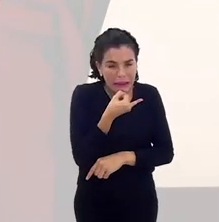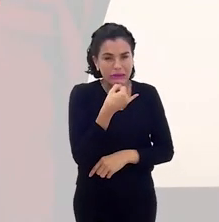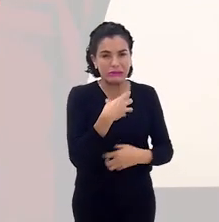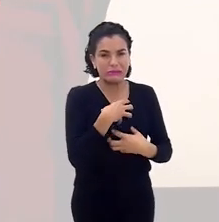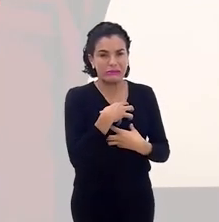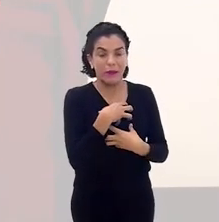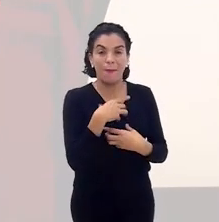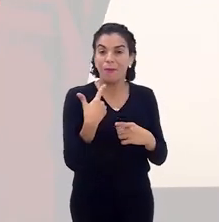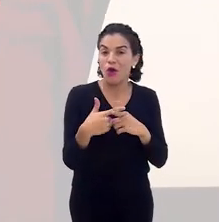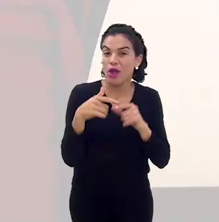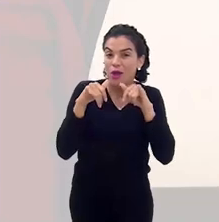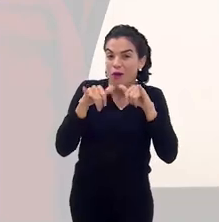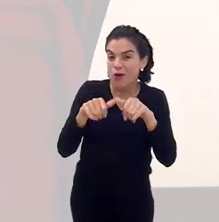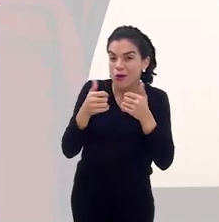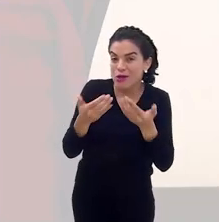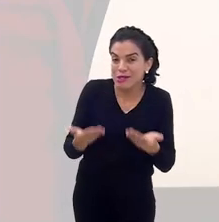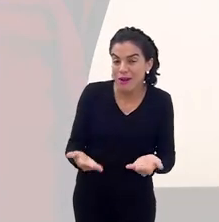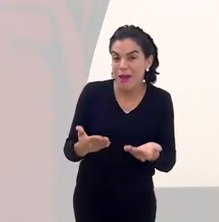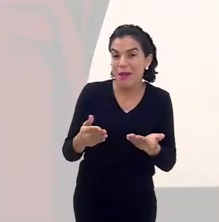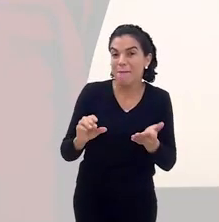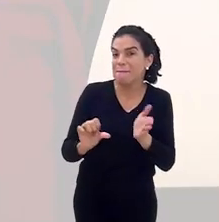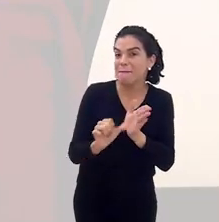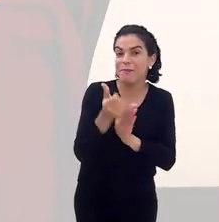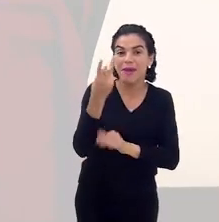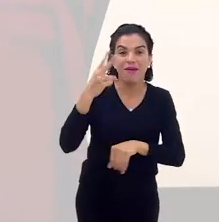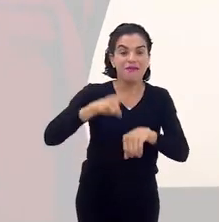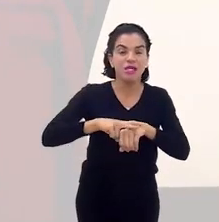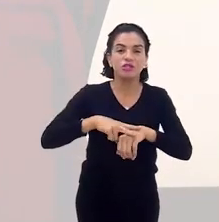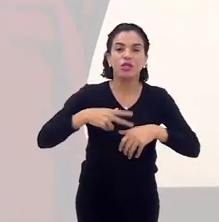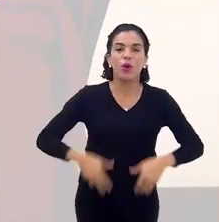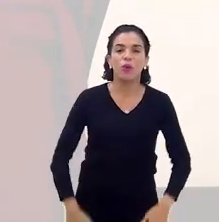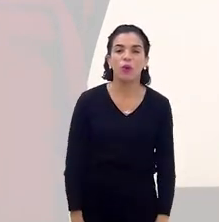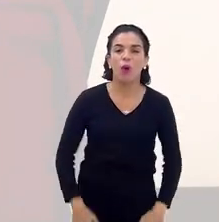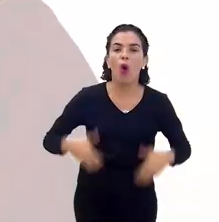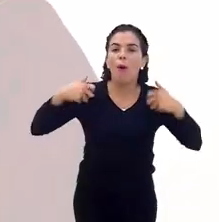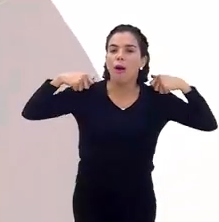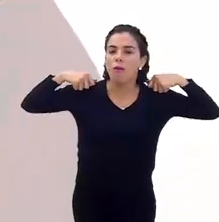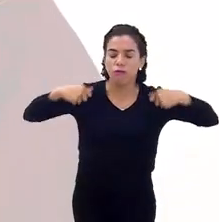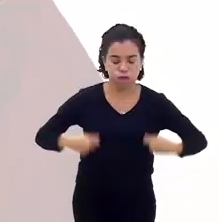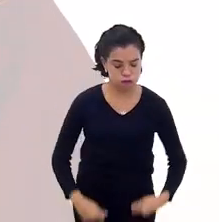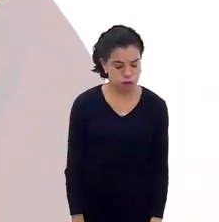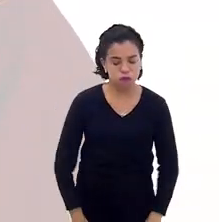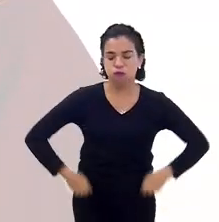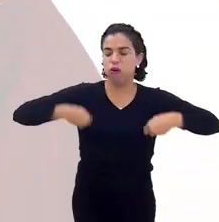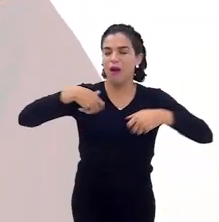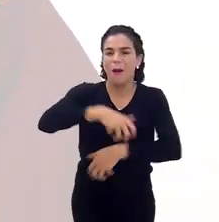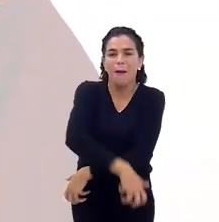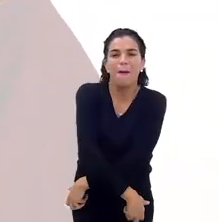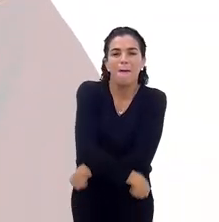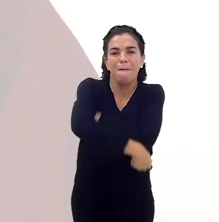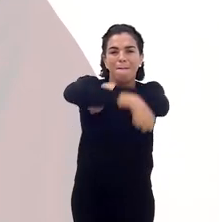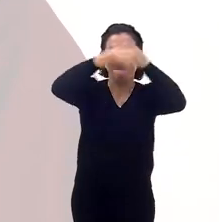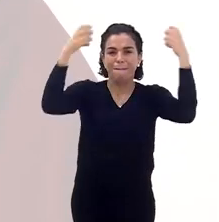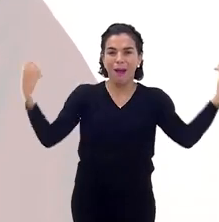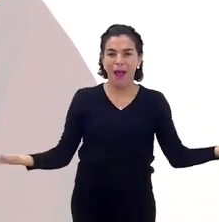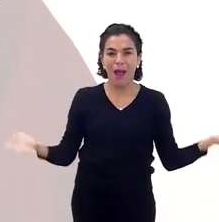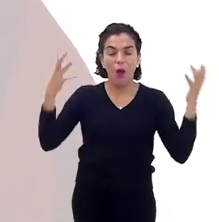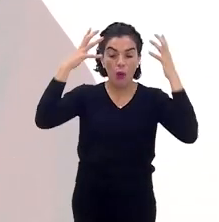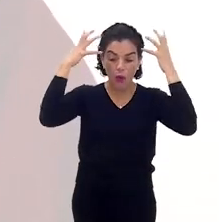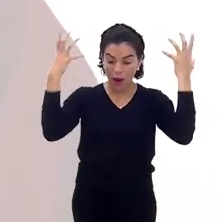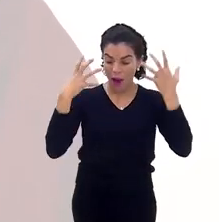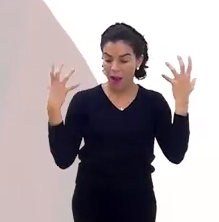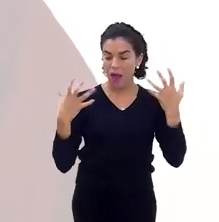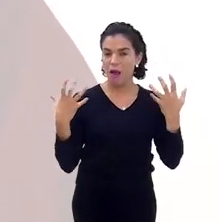triste porque no Tibete foi uma das primeiras vezes que eu tive que tirar minha roupa. Eu não podia ir como monge. Então, eu tive que deixar meu